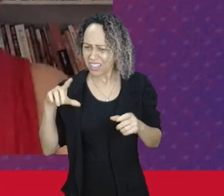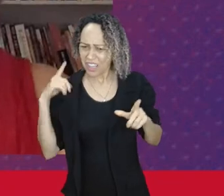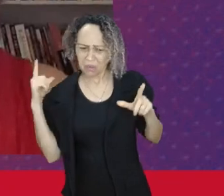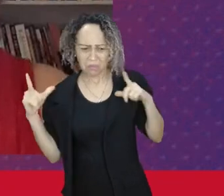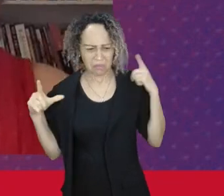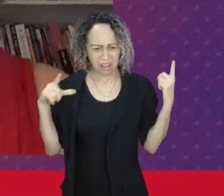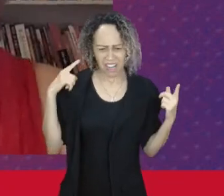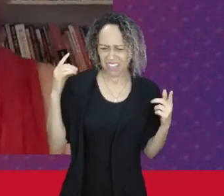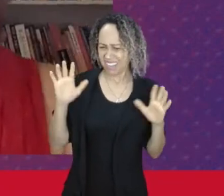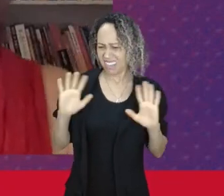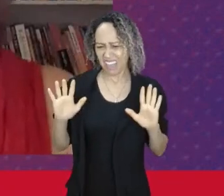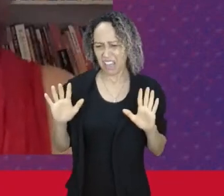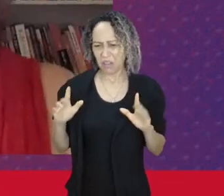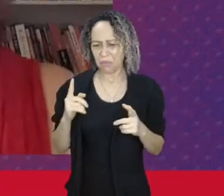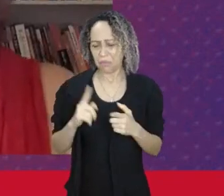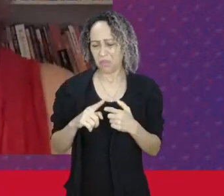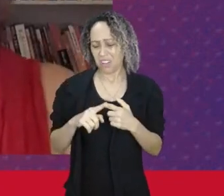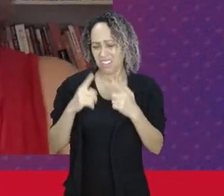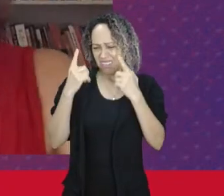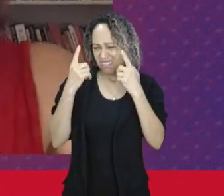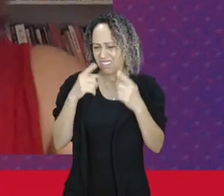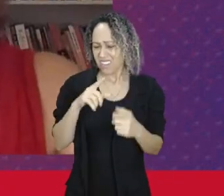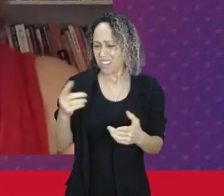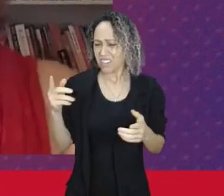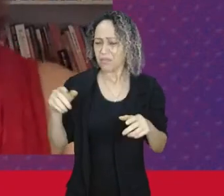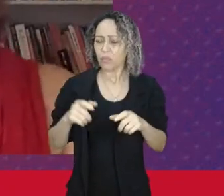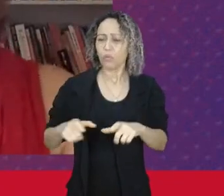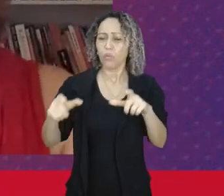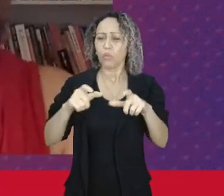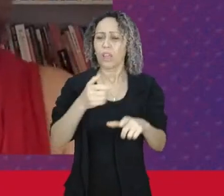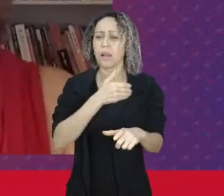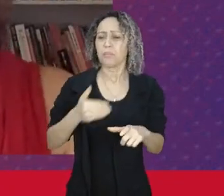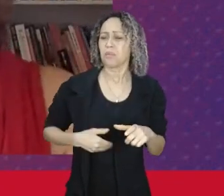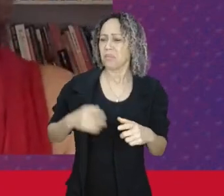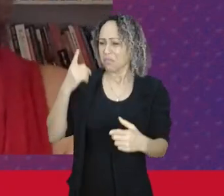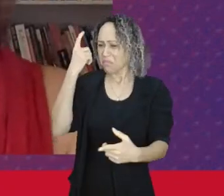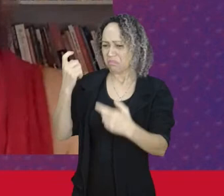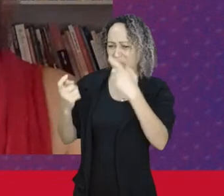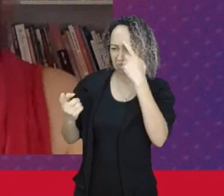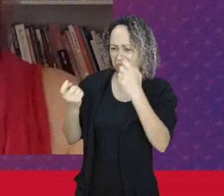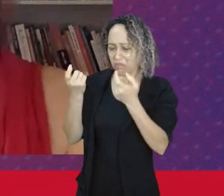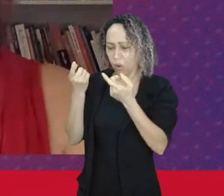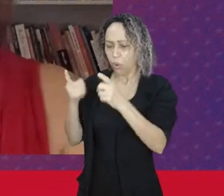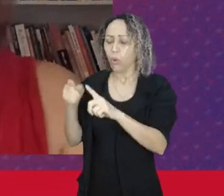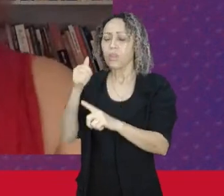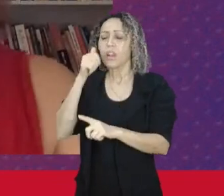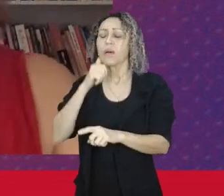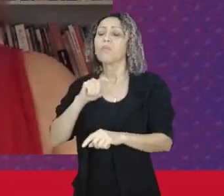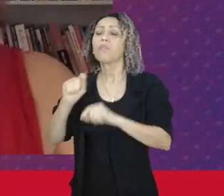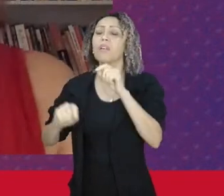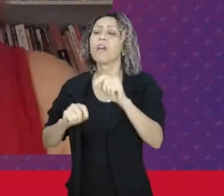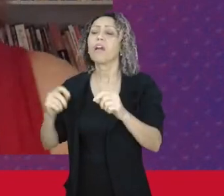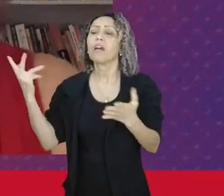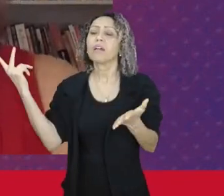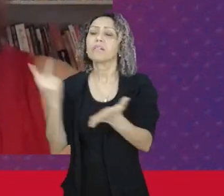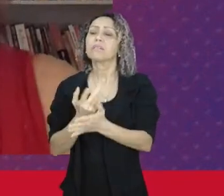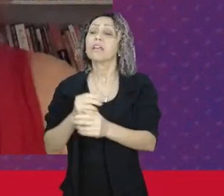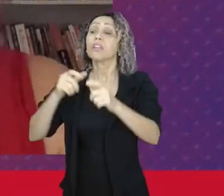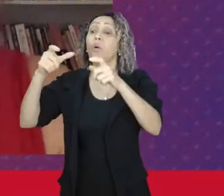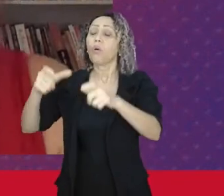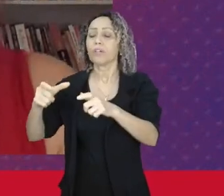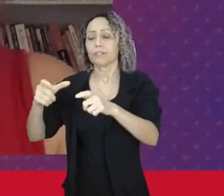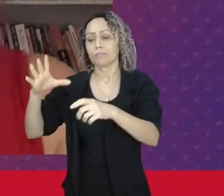violência, né? Então, a gente vê que a grande parte da violência contra a mulher ainda se dá em